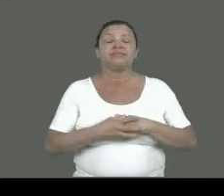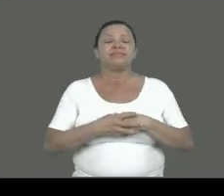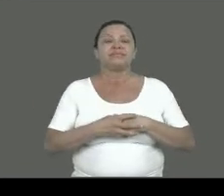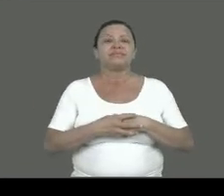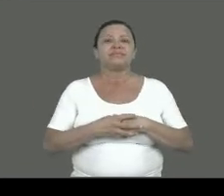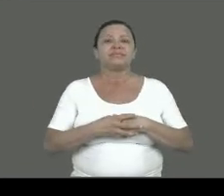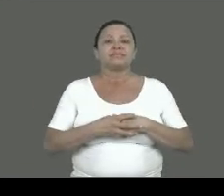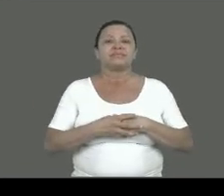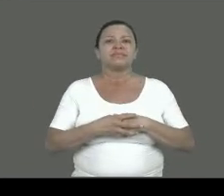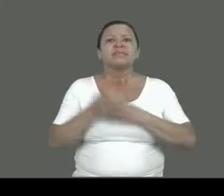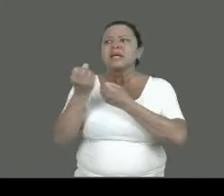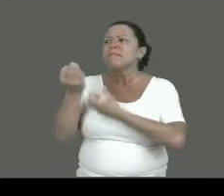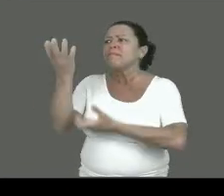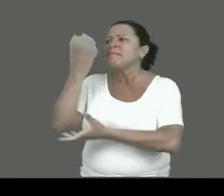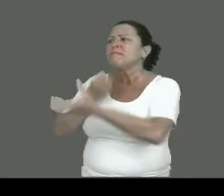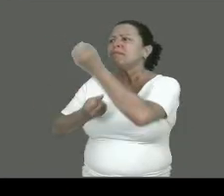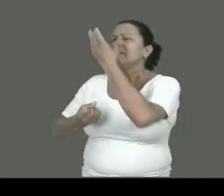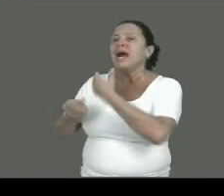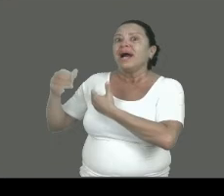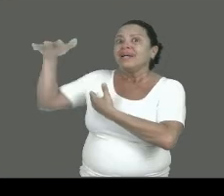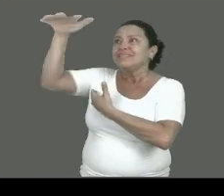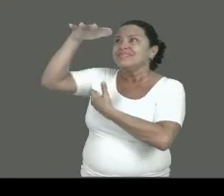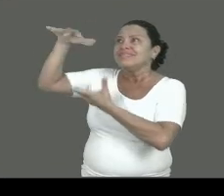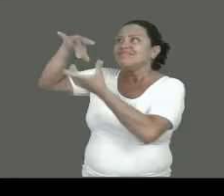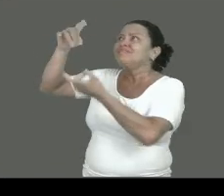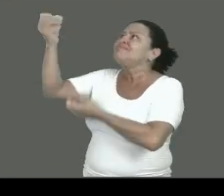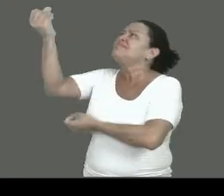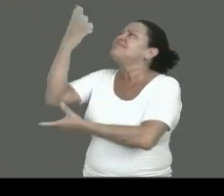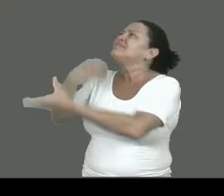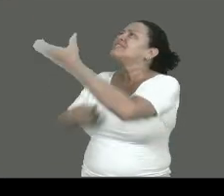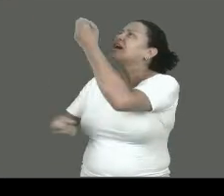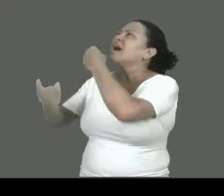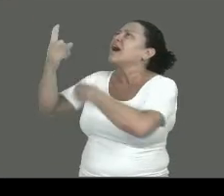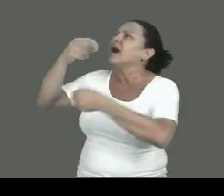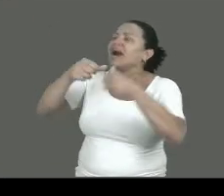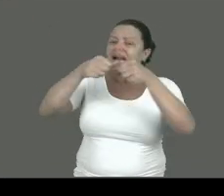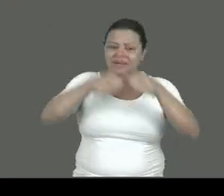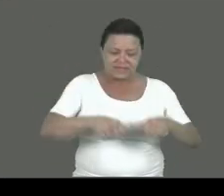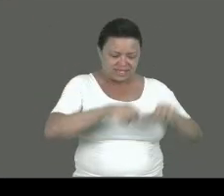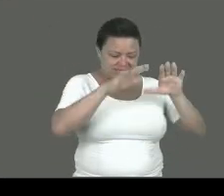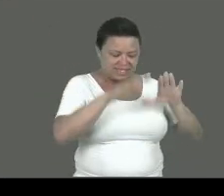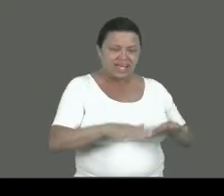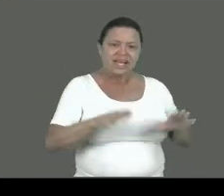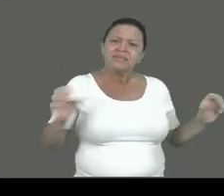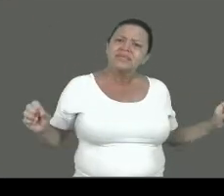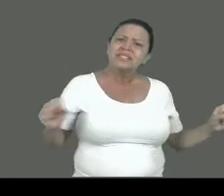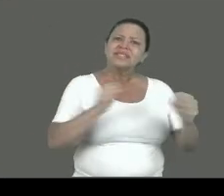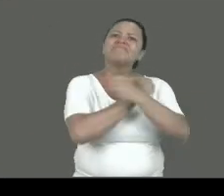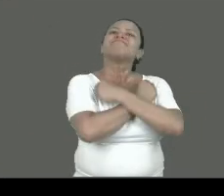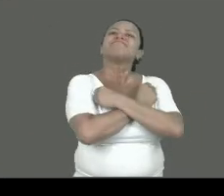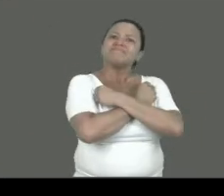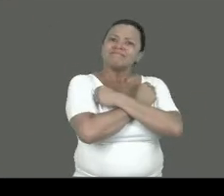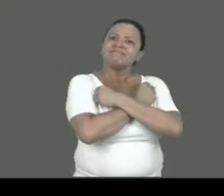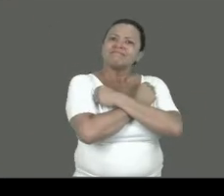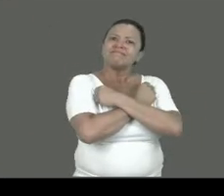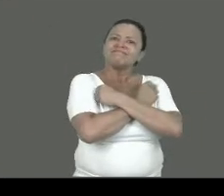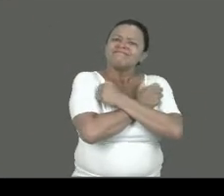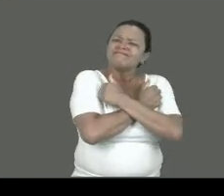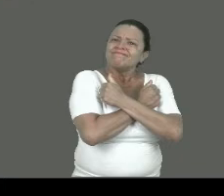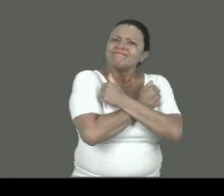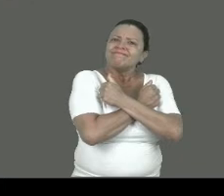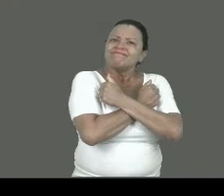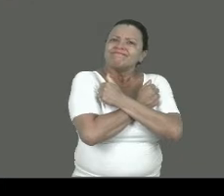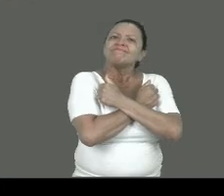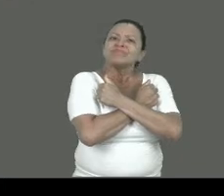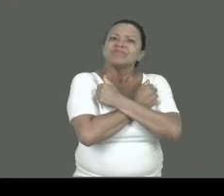Mande notícias do mundo de lá, de quem fica. Me dê um abraço, venha me apertar,